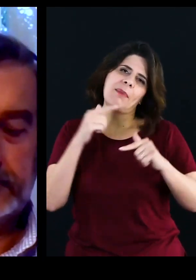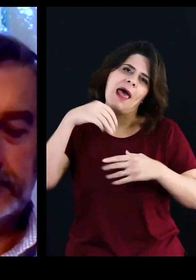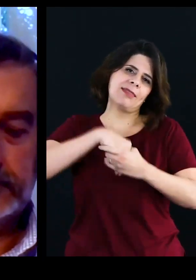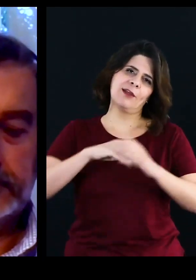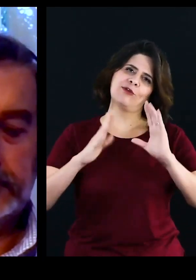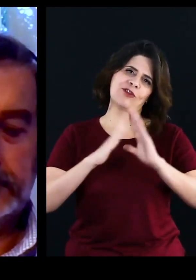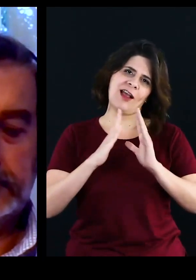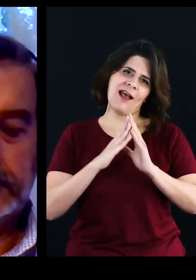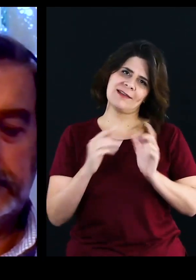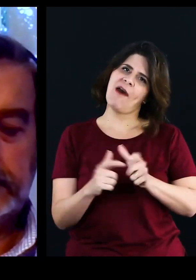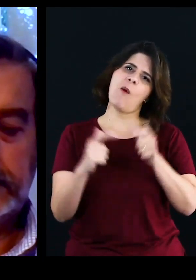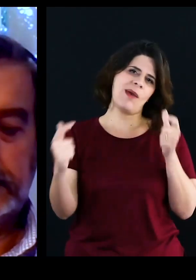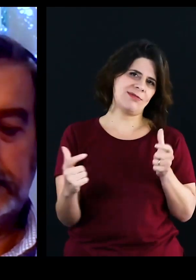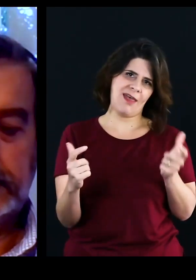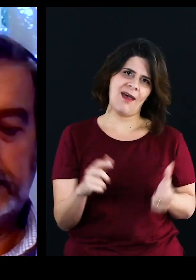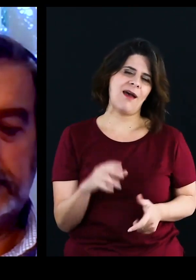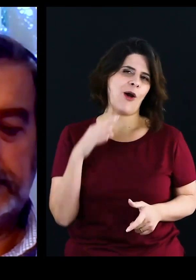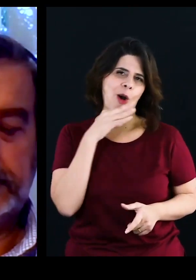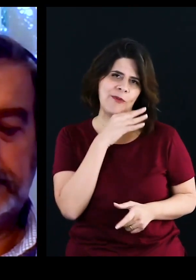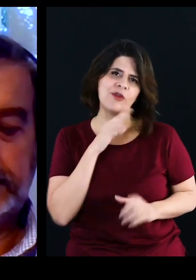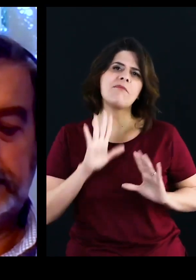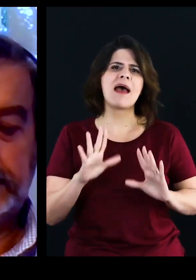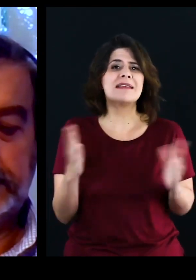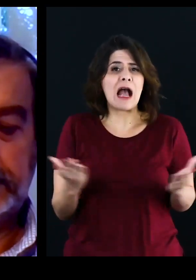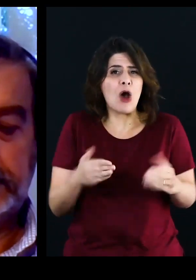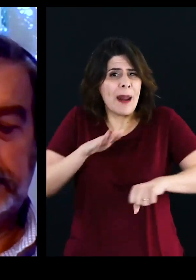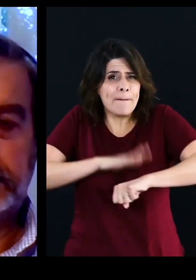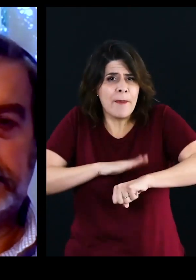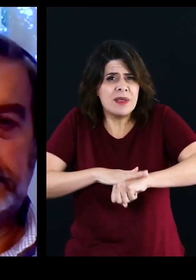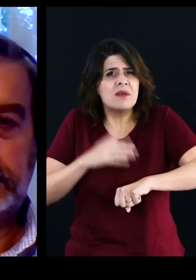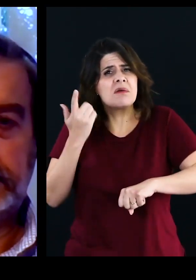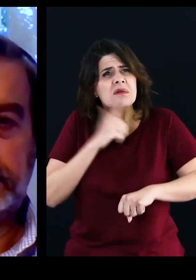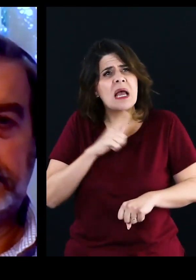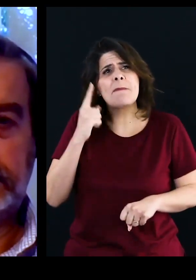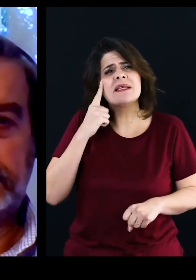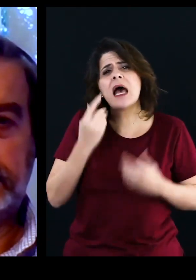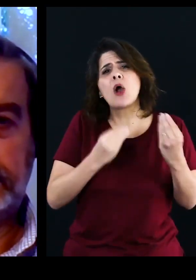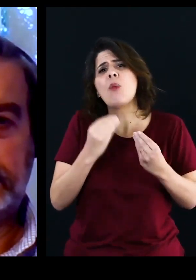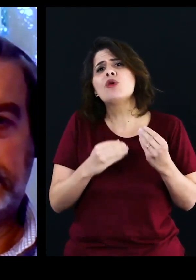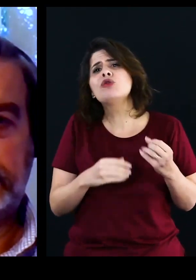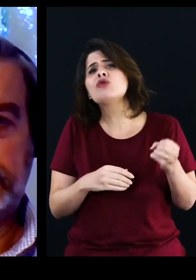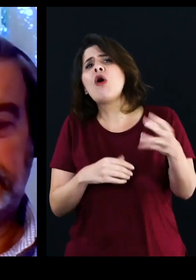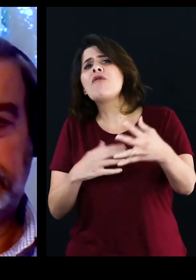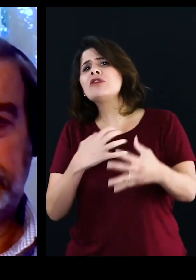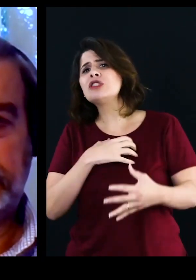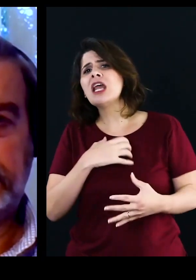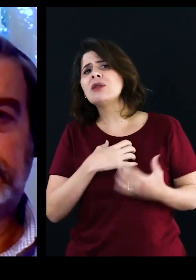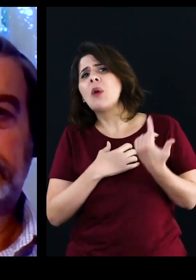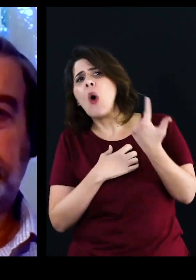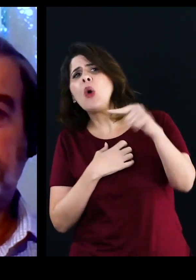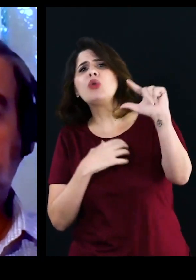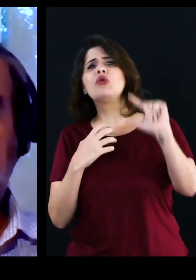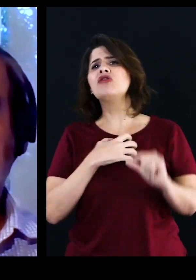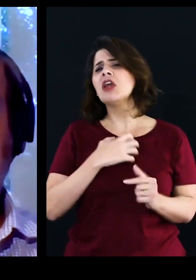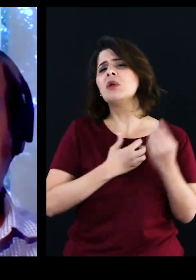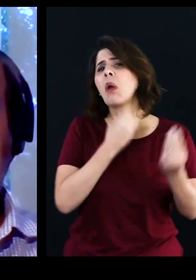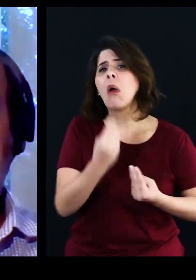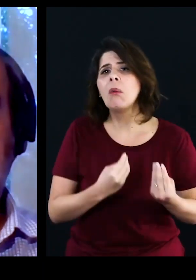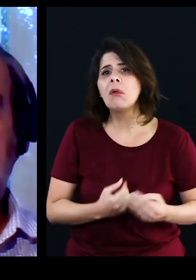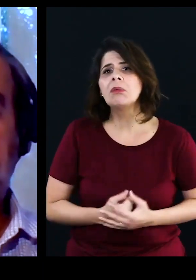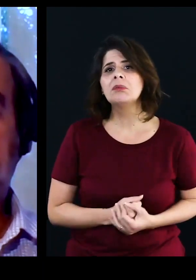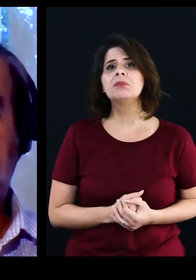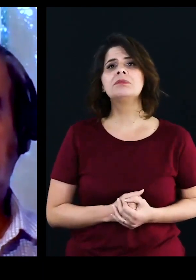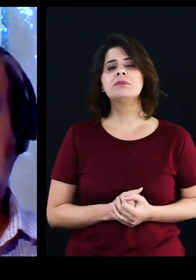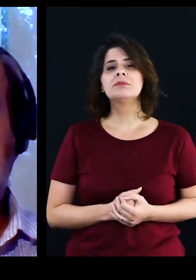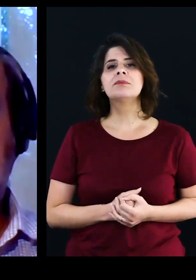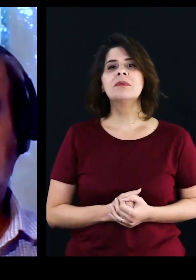você já tem a sensação que estará presente no pós-pandemia? E mais, uma coisa certamente que os produtores